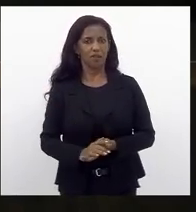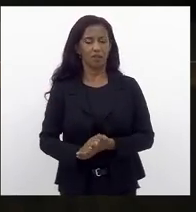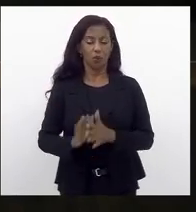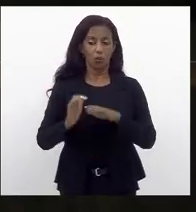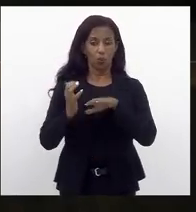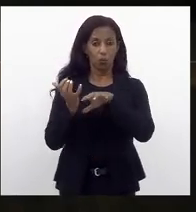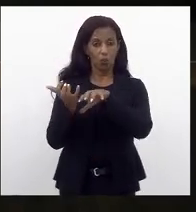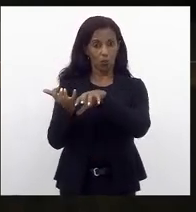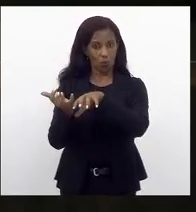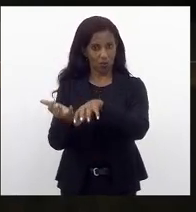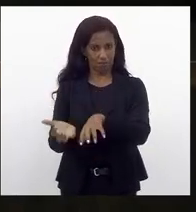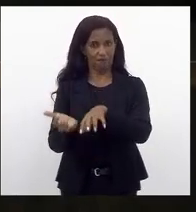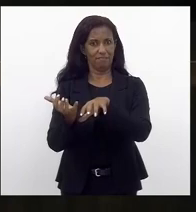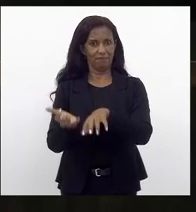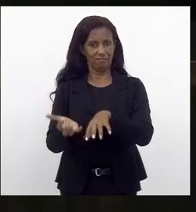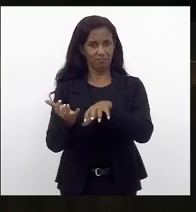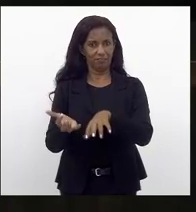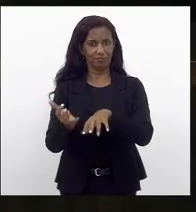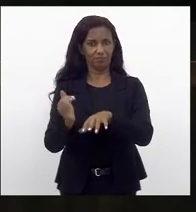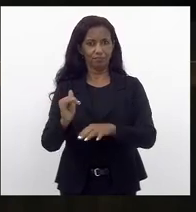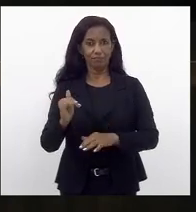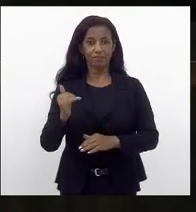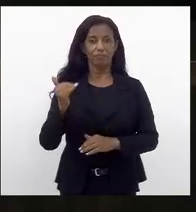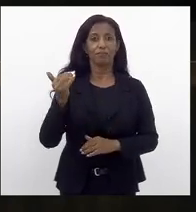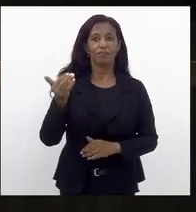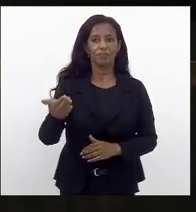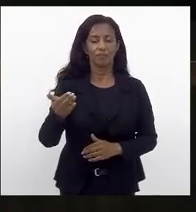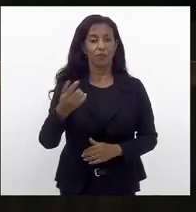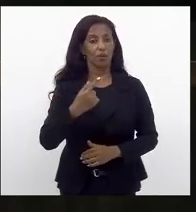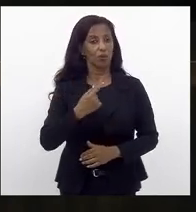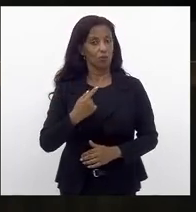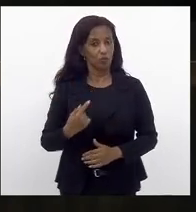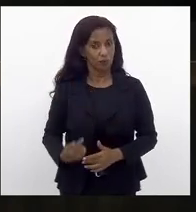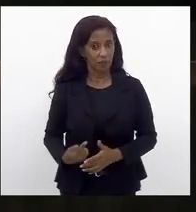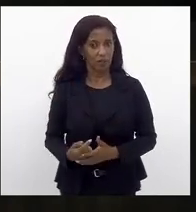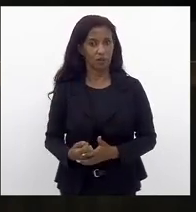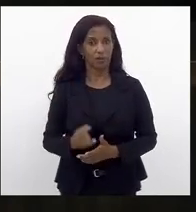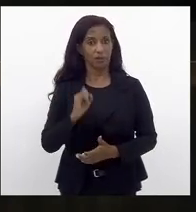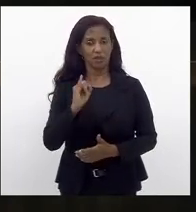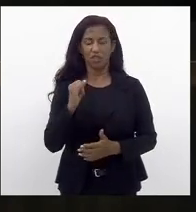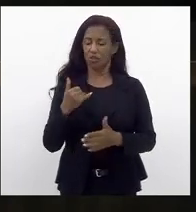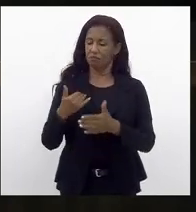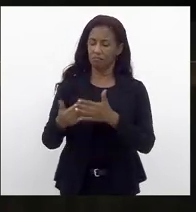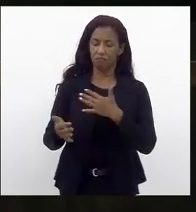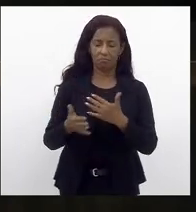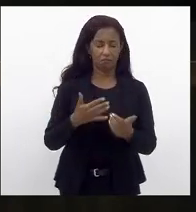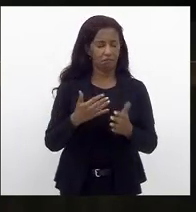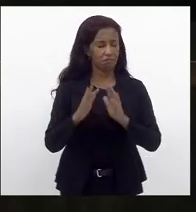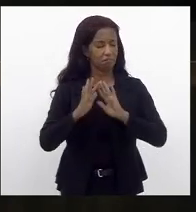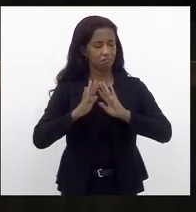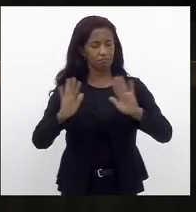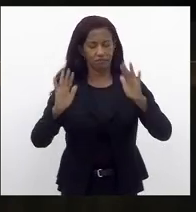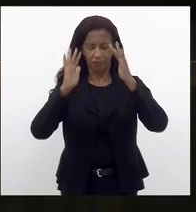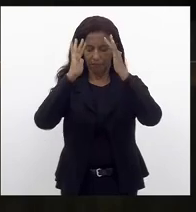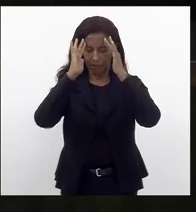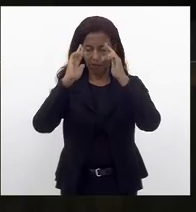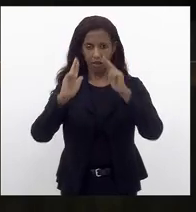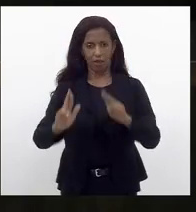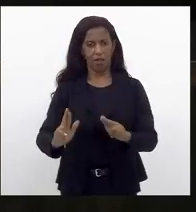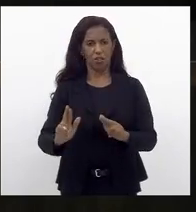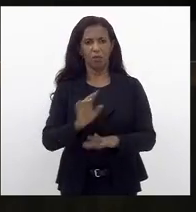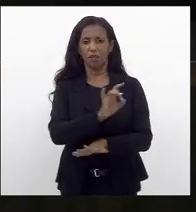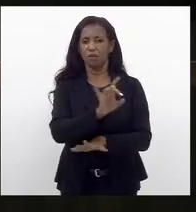congresso nacional o próximo governo seja ele qual for respeitando